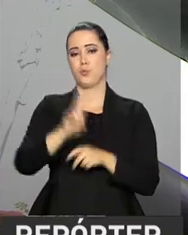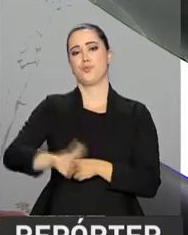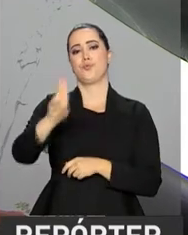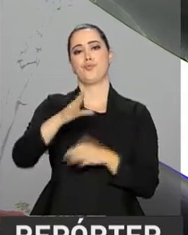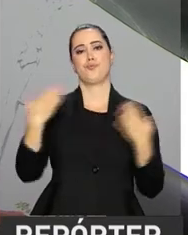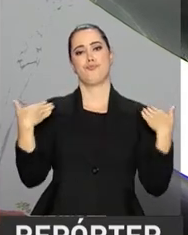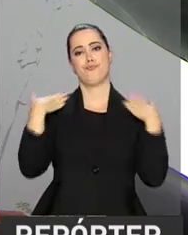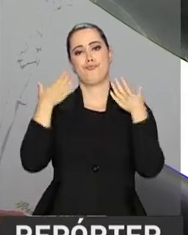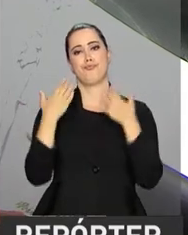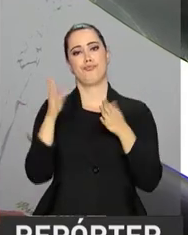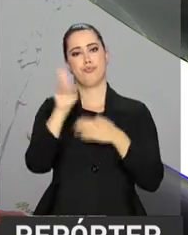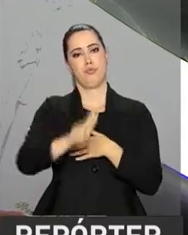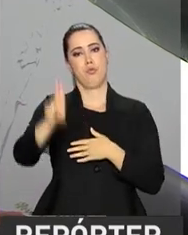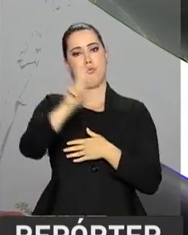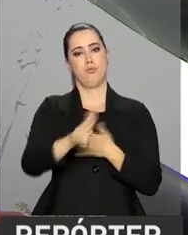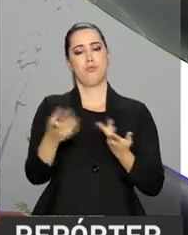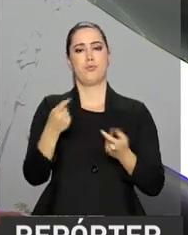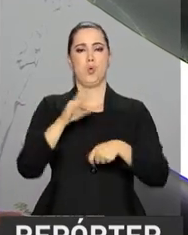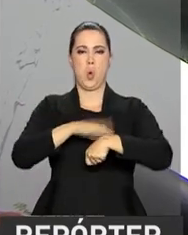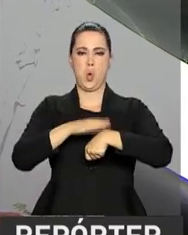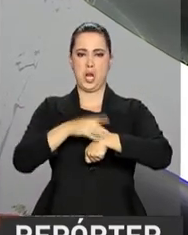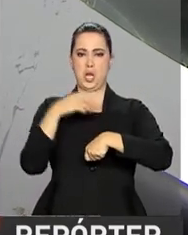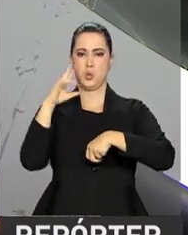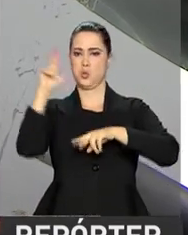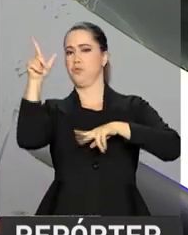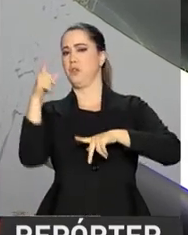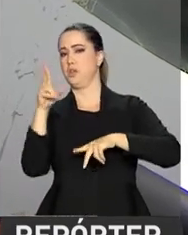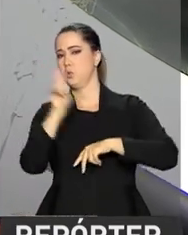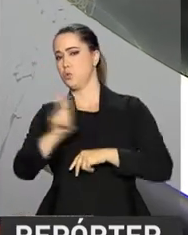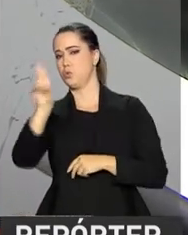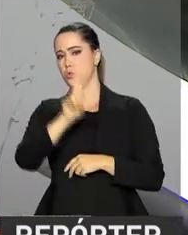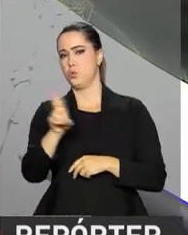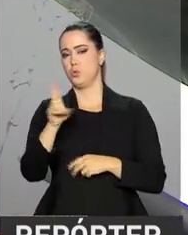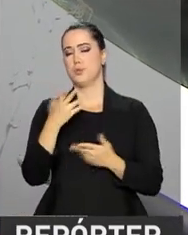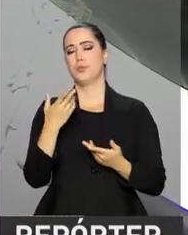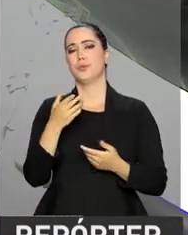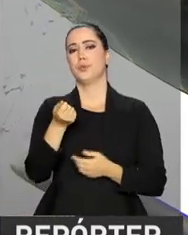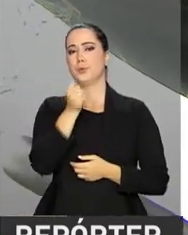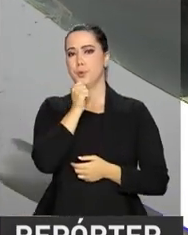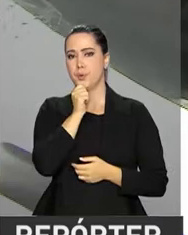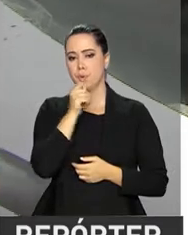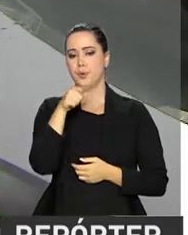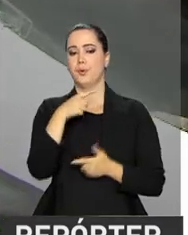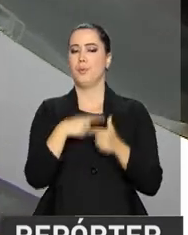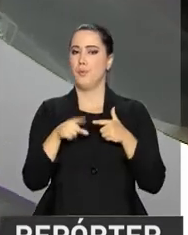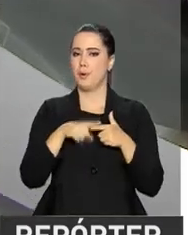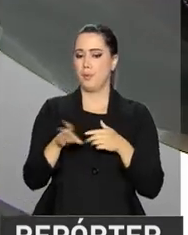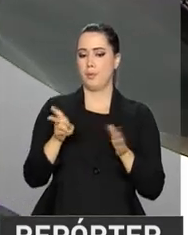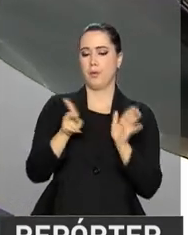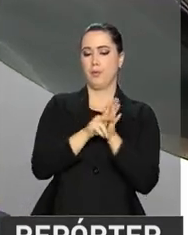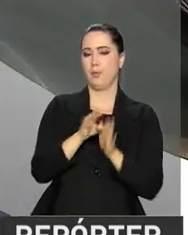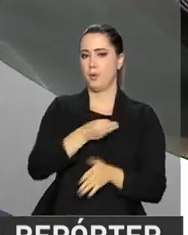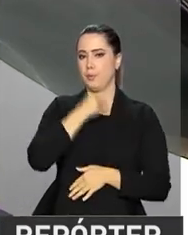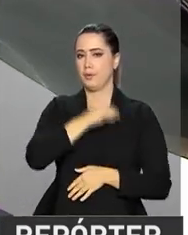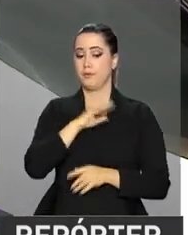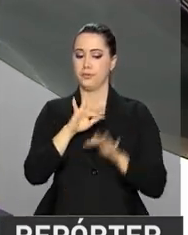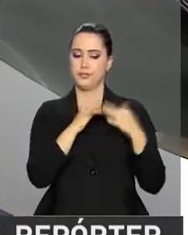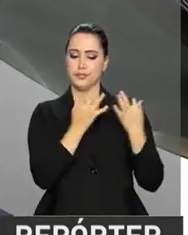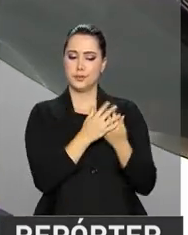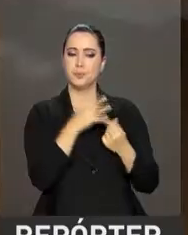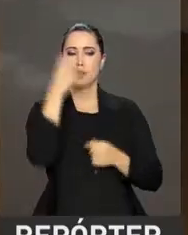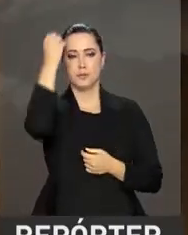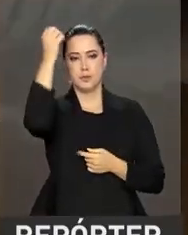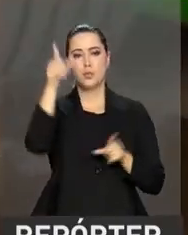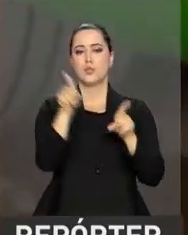horário verdureiro câmera fria aí bota em restando a vida dele como da família que está na estrada